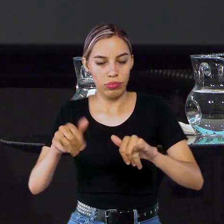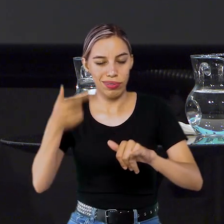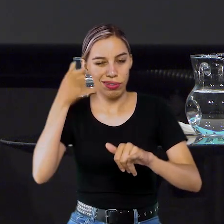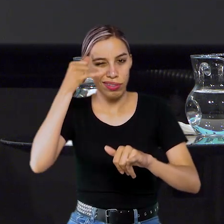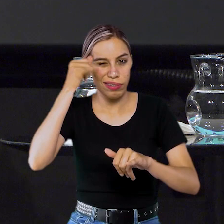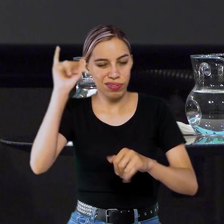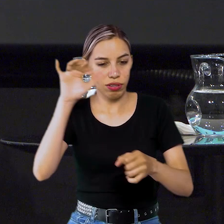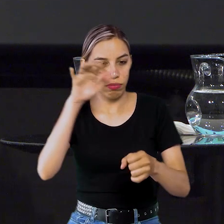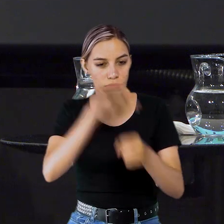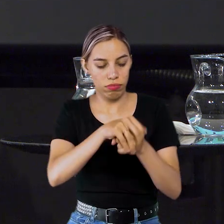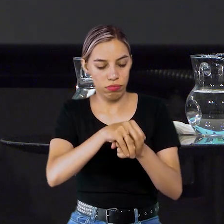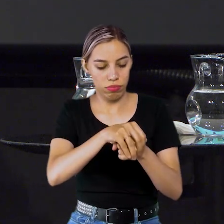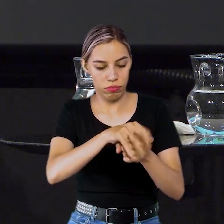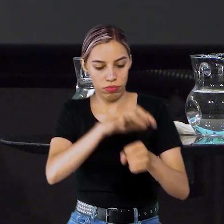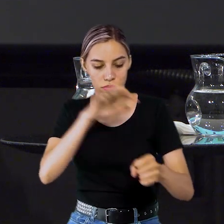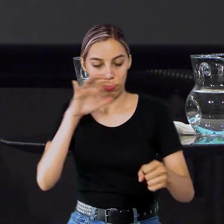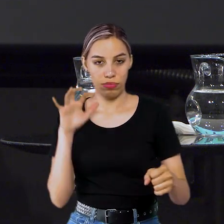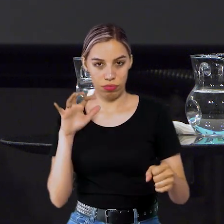porque